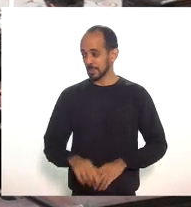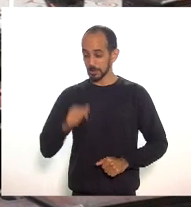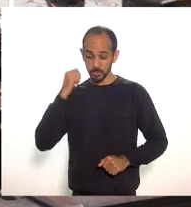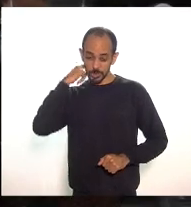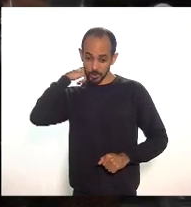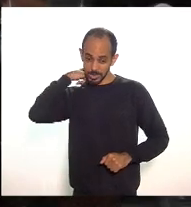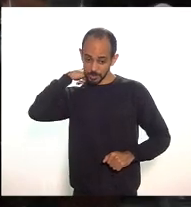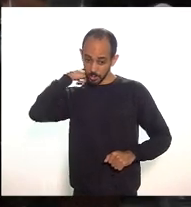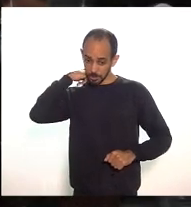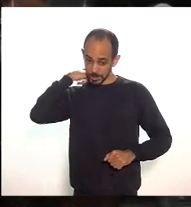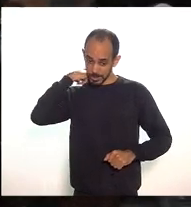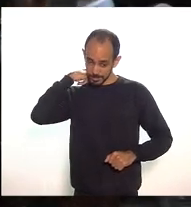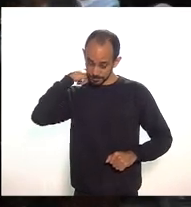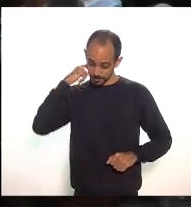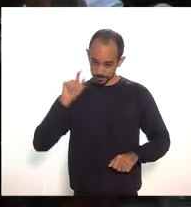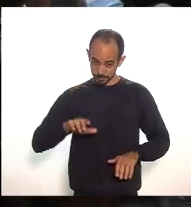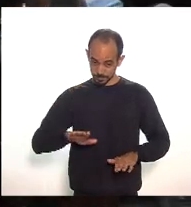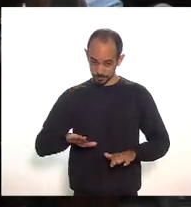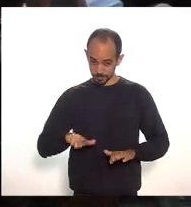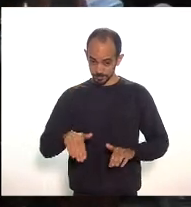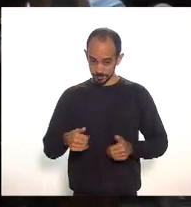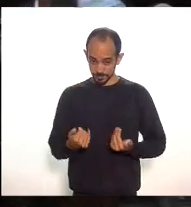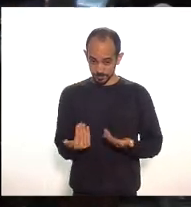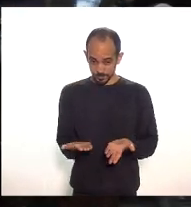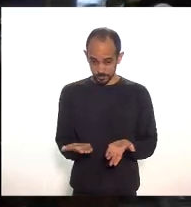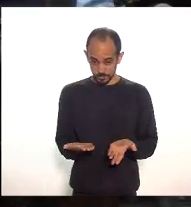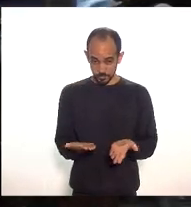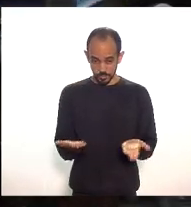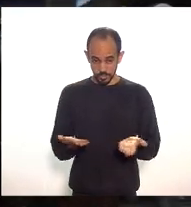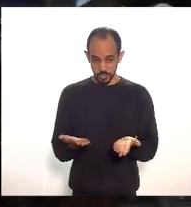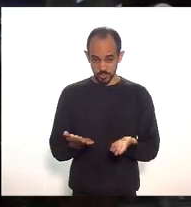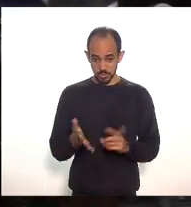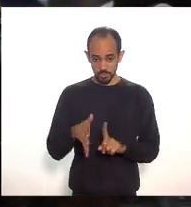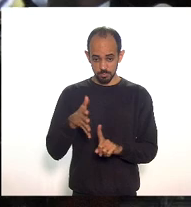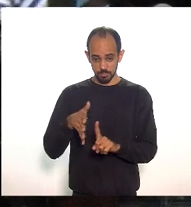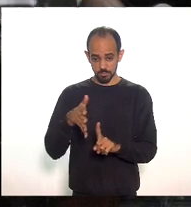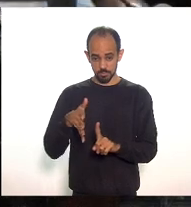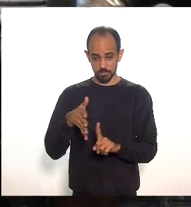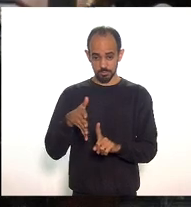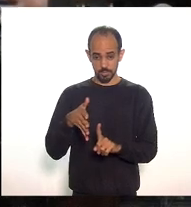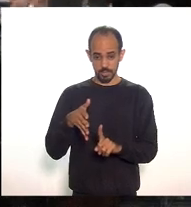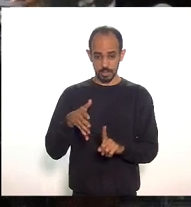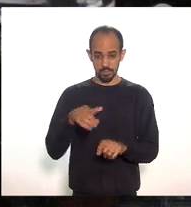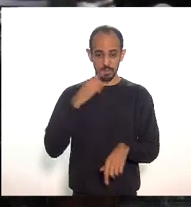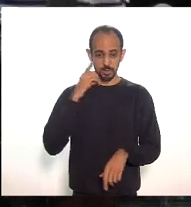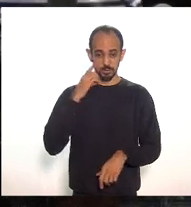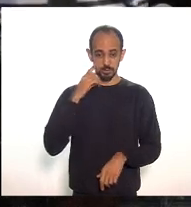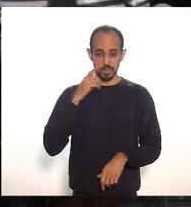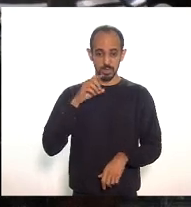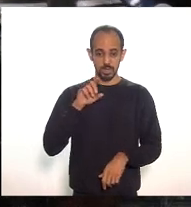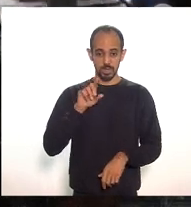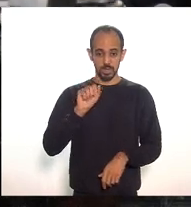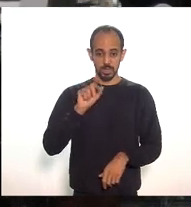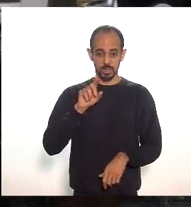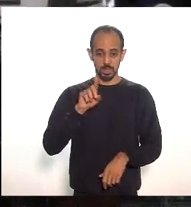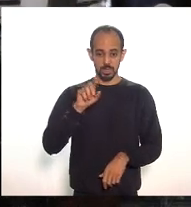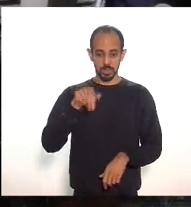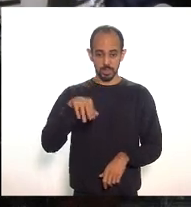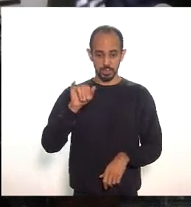Tá bom então passamos a palavra para a próxima escrita Deputado a Dani Monteiro